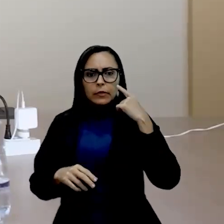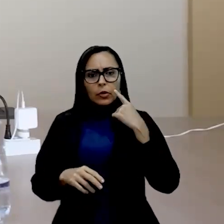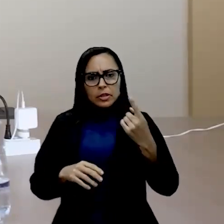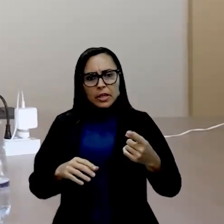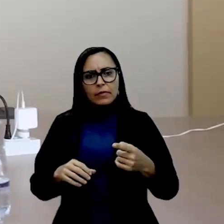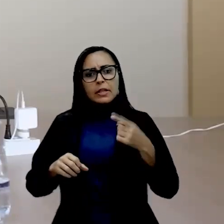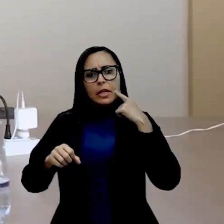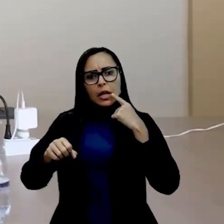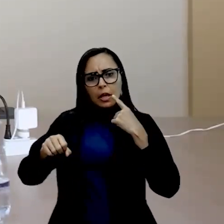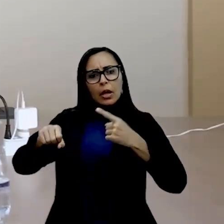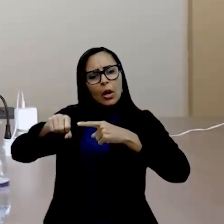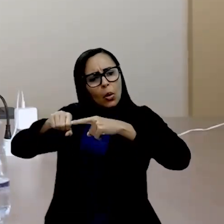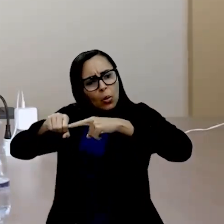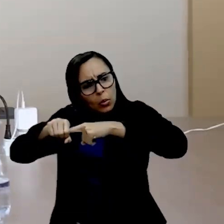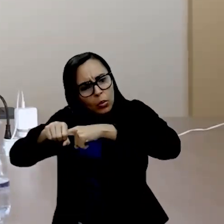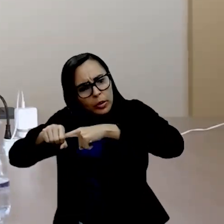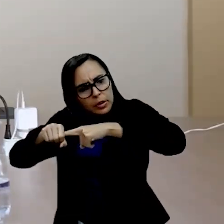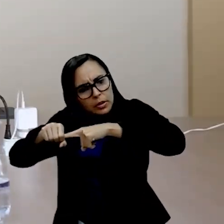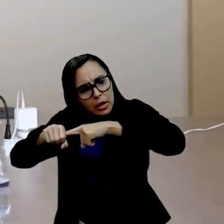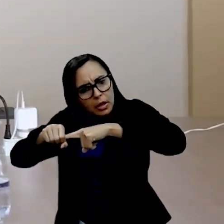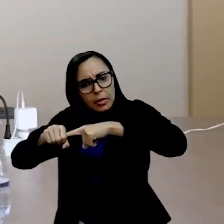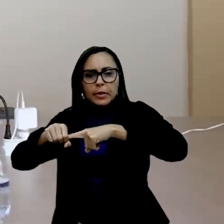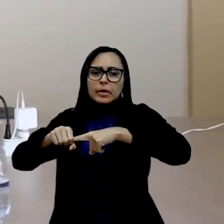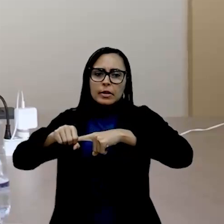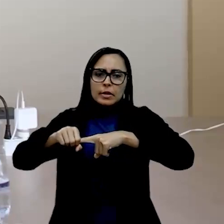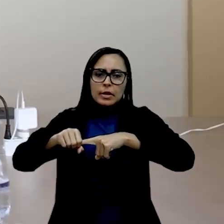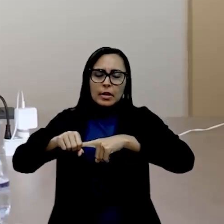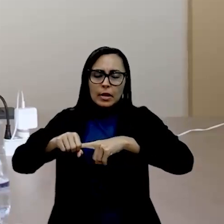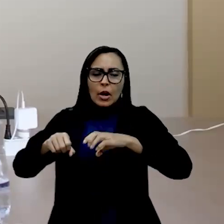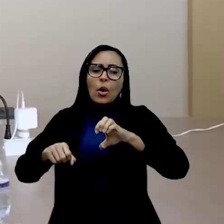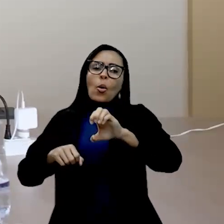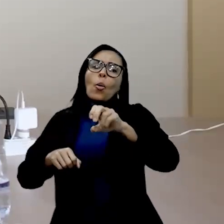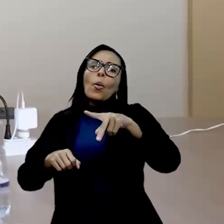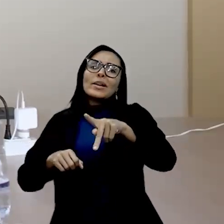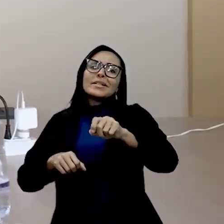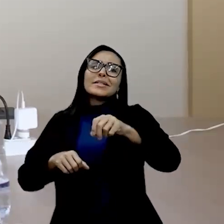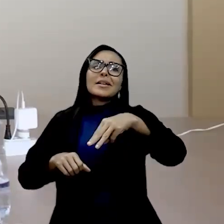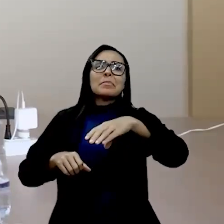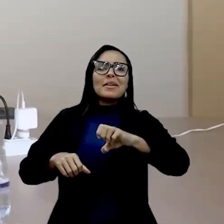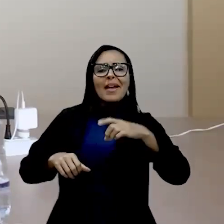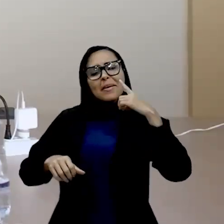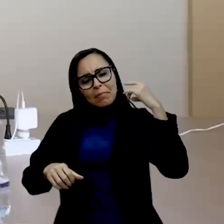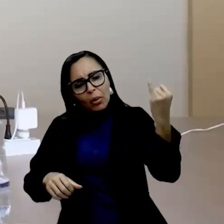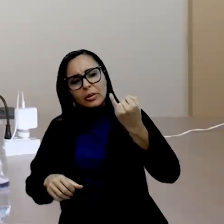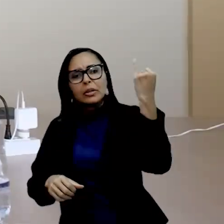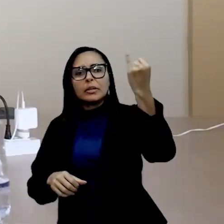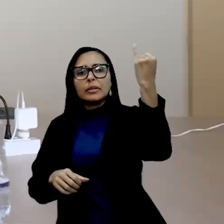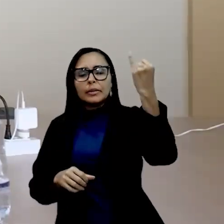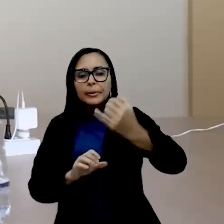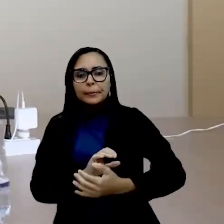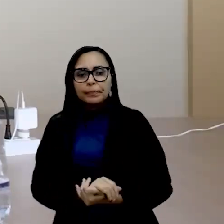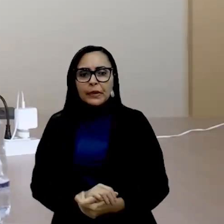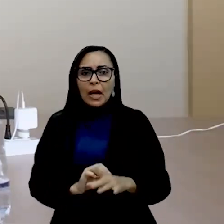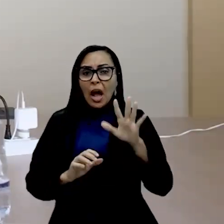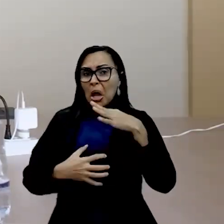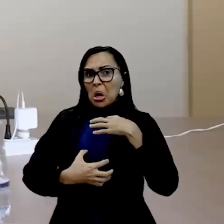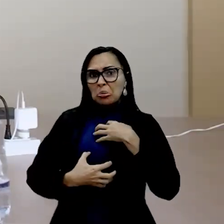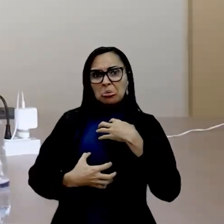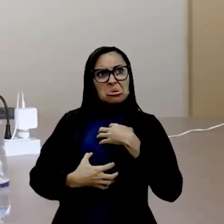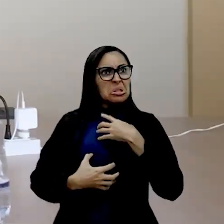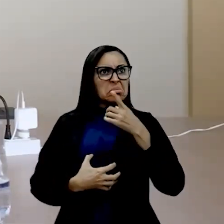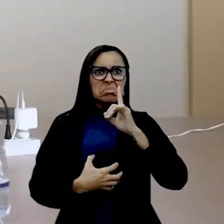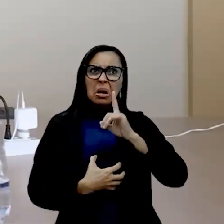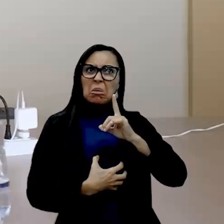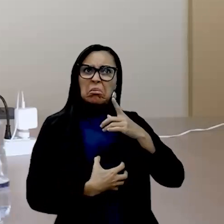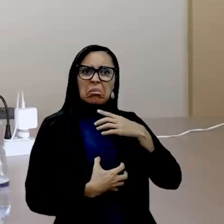prostático. Porque a gente ouve de alguns pacientes, eu não vou procurar, eu não sinto nada, né? Eu não sinto nada, eu urino bem, e